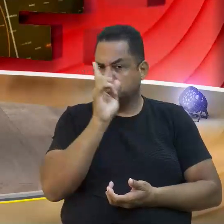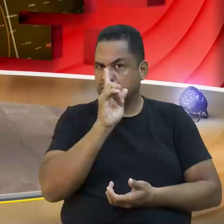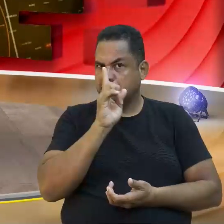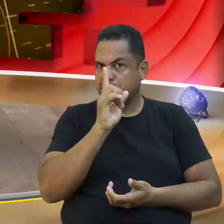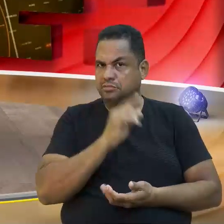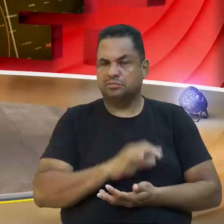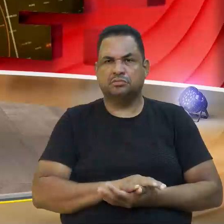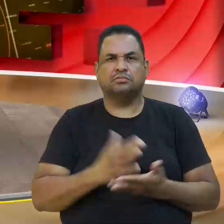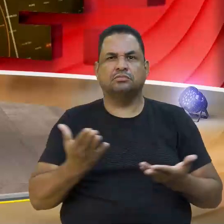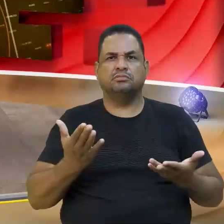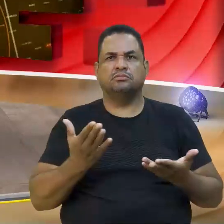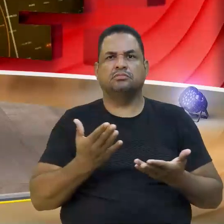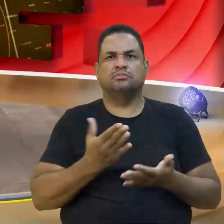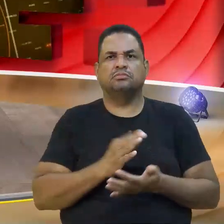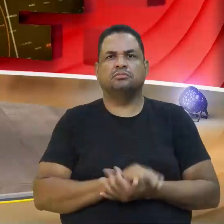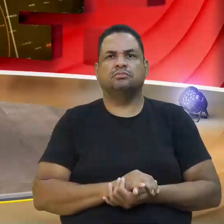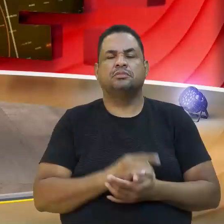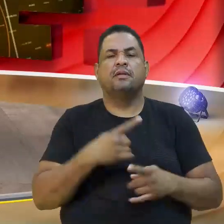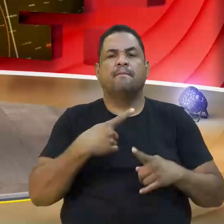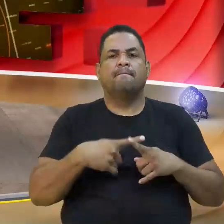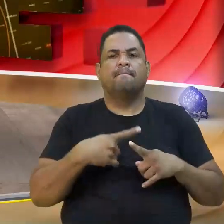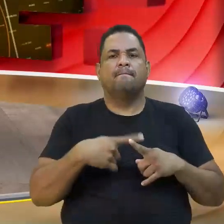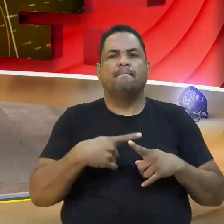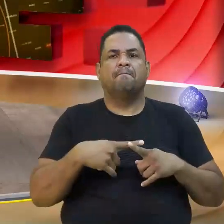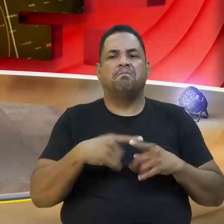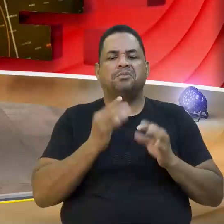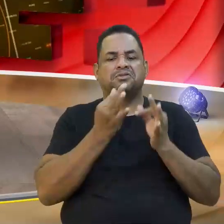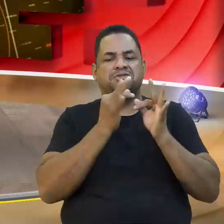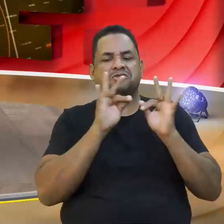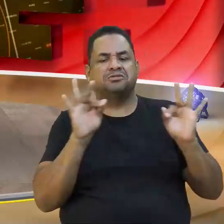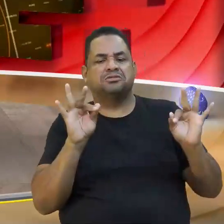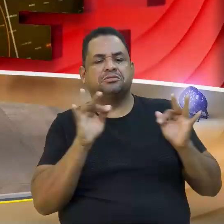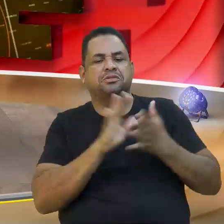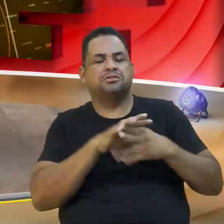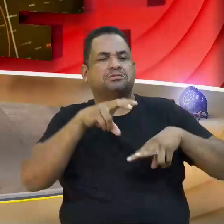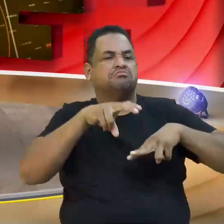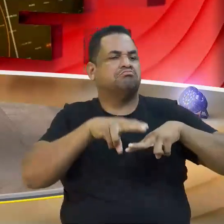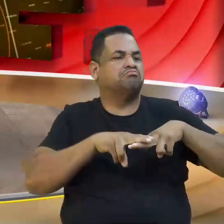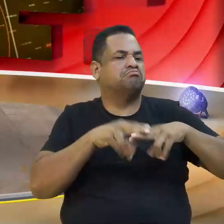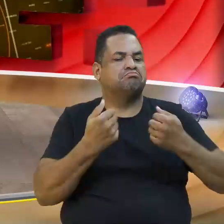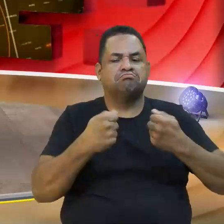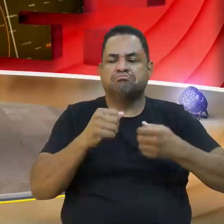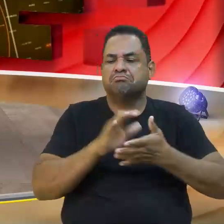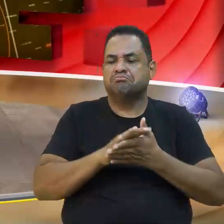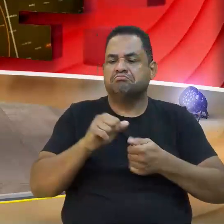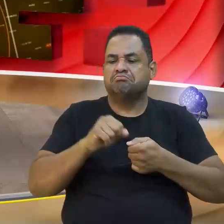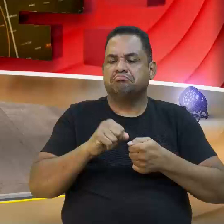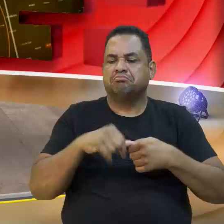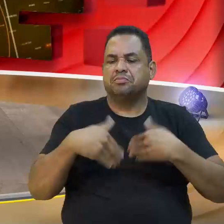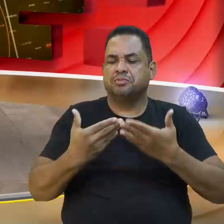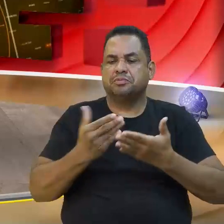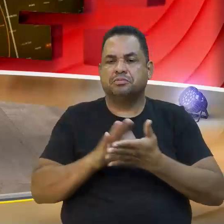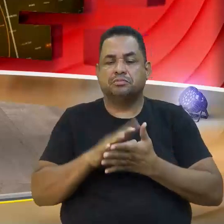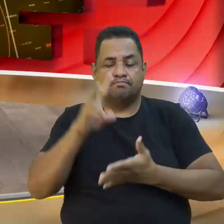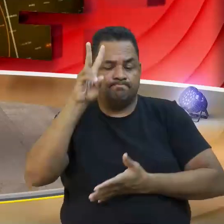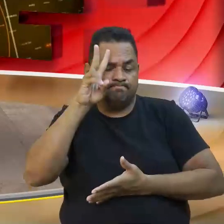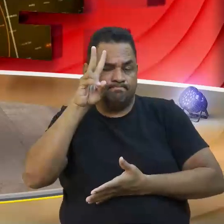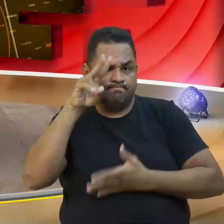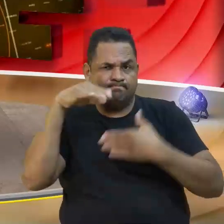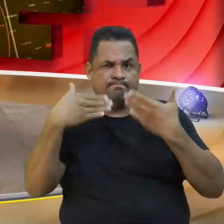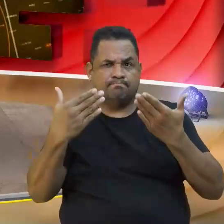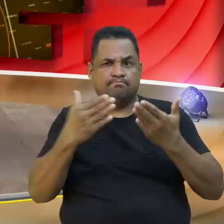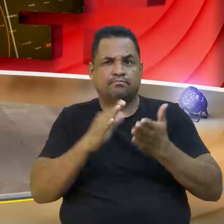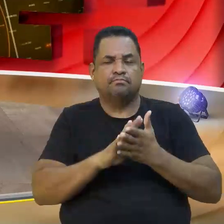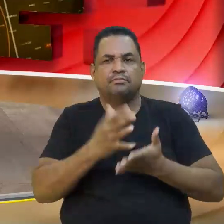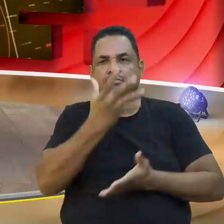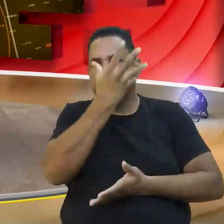fácil. Não é, porque é bem simples. Você vai sentar para poder fazer alguma coisa. Mas quando você sentar, você vai lembrar que, poxa,